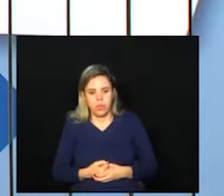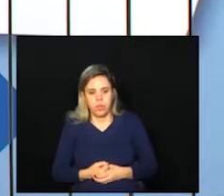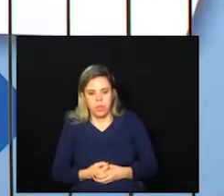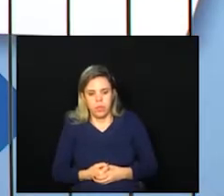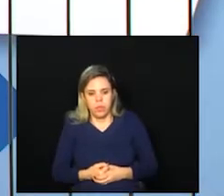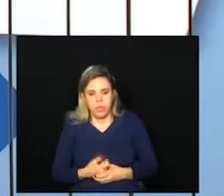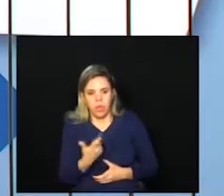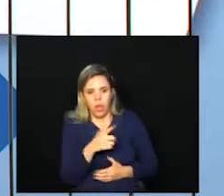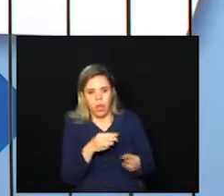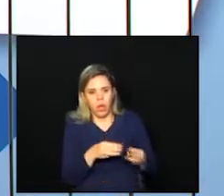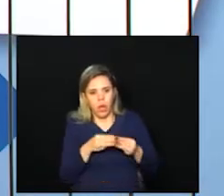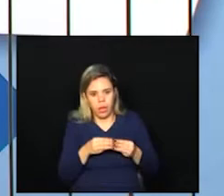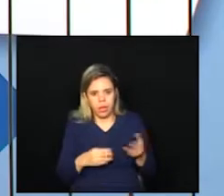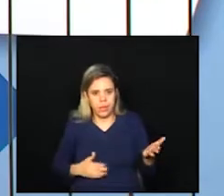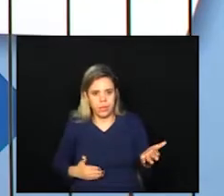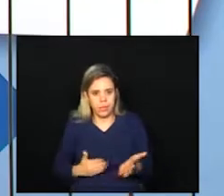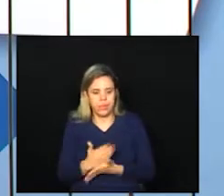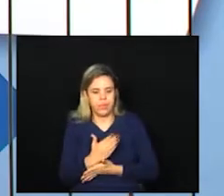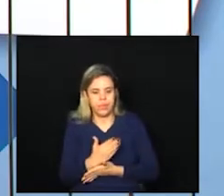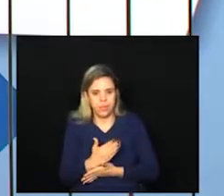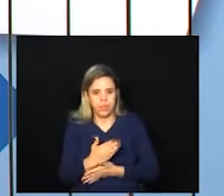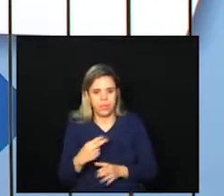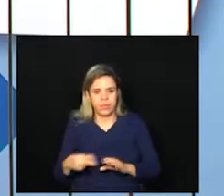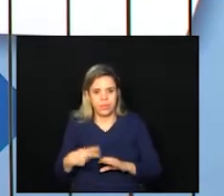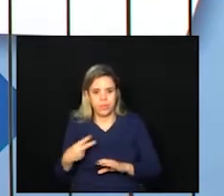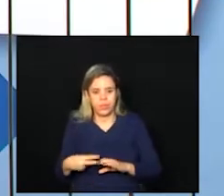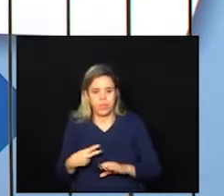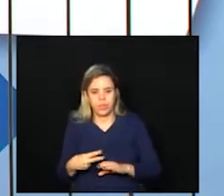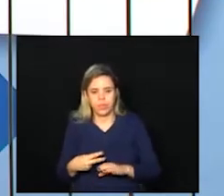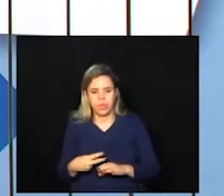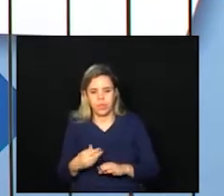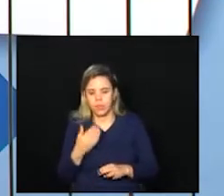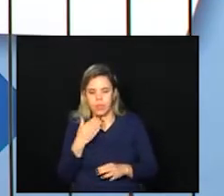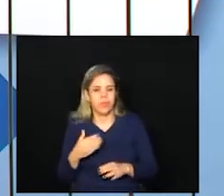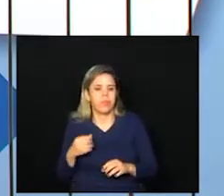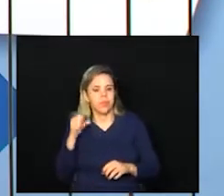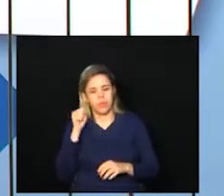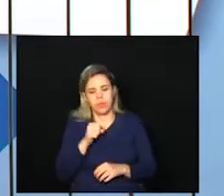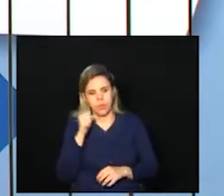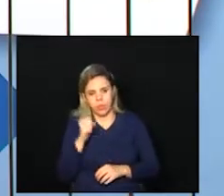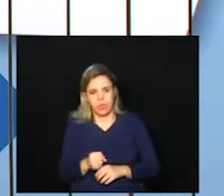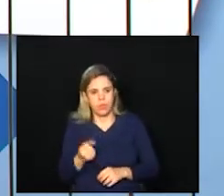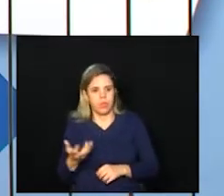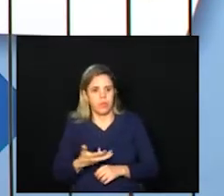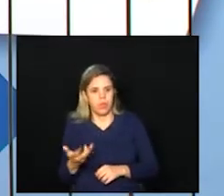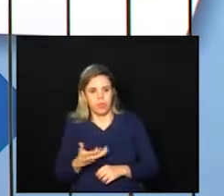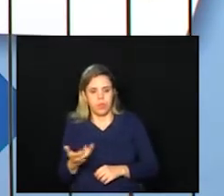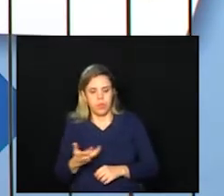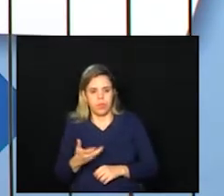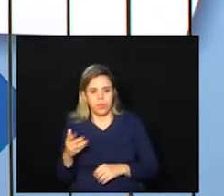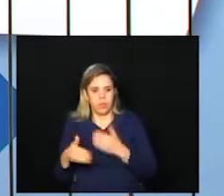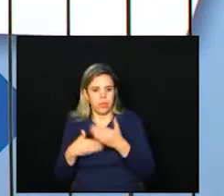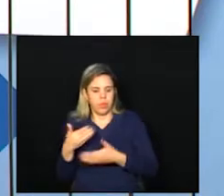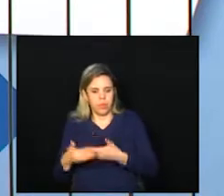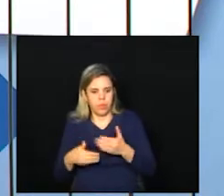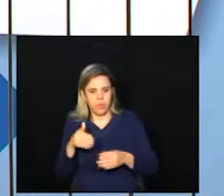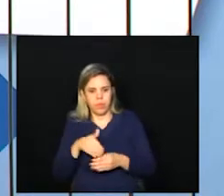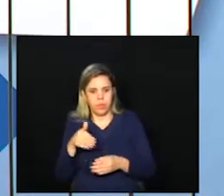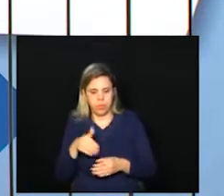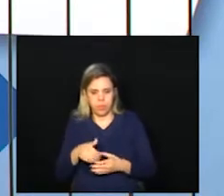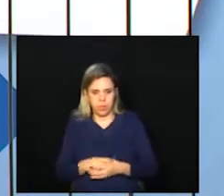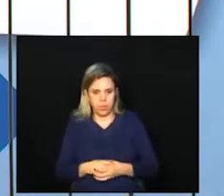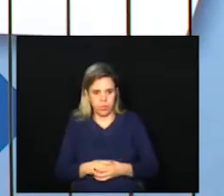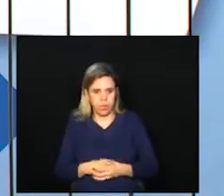E outra moção aprovada pela Câmara apela ao Senado para que acelere o processo de votação